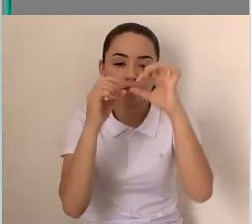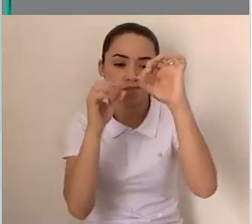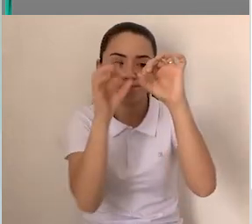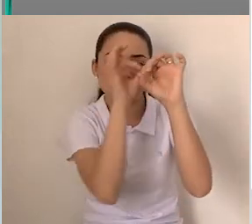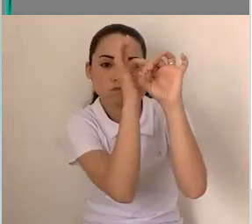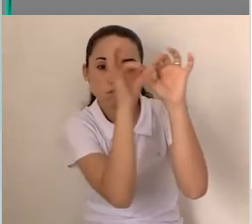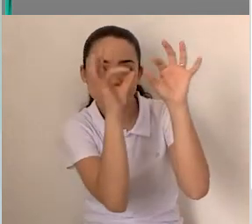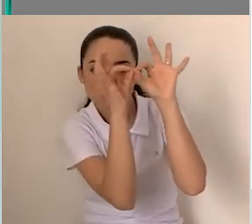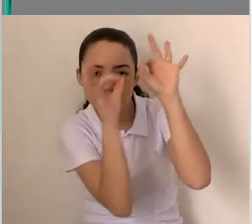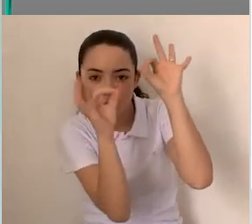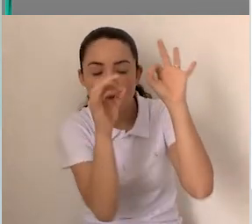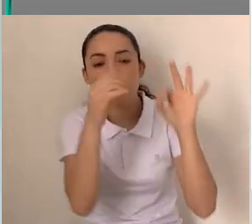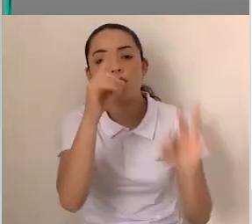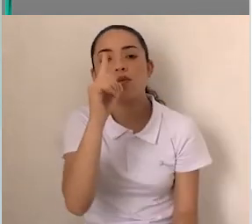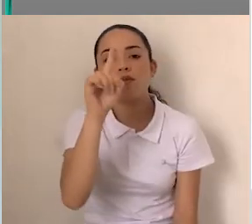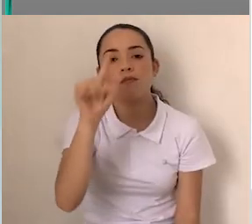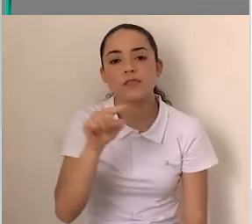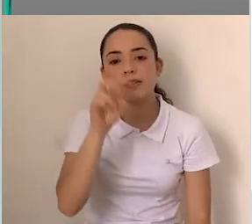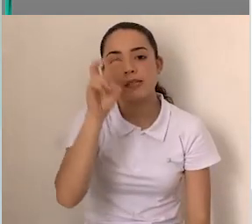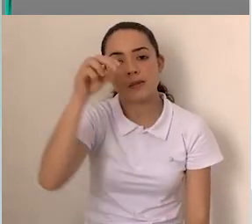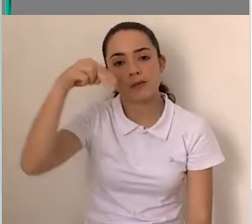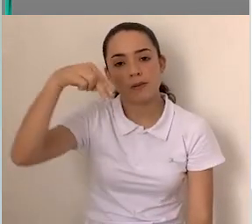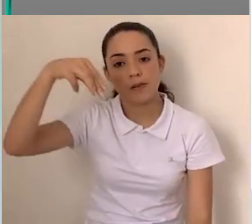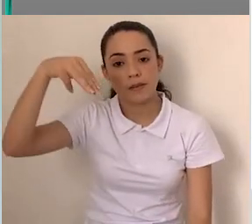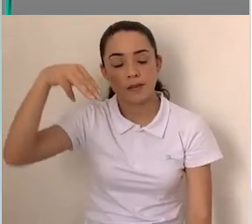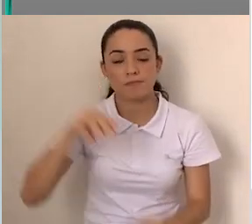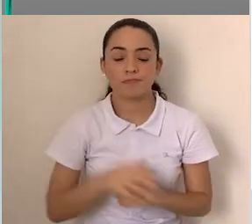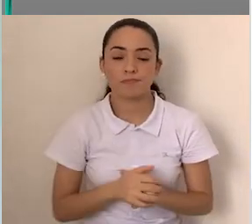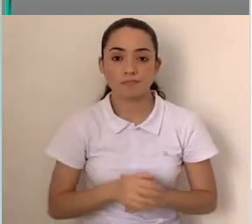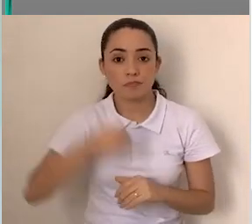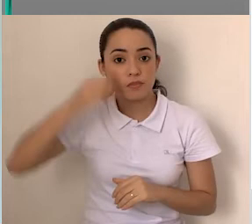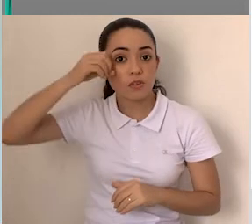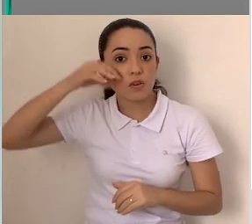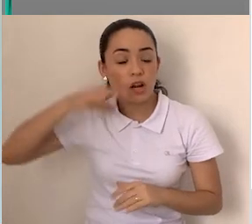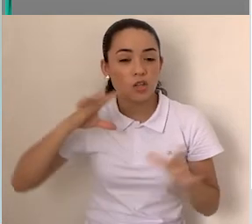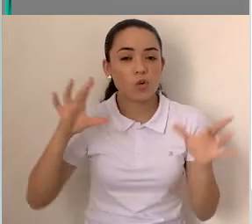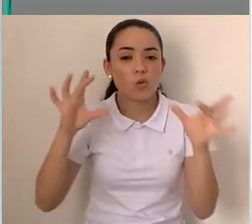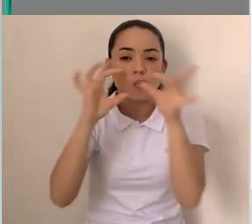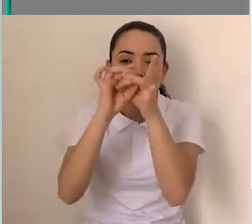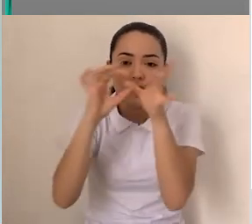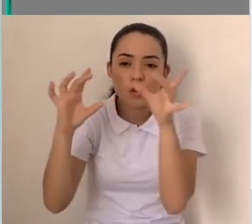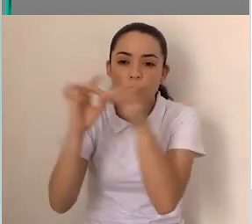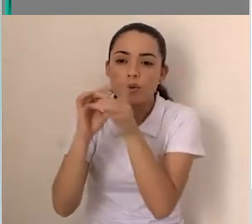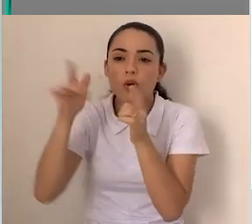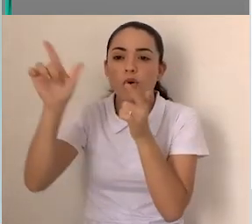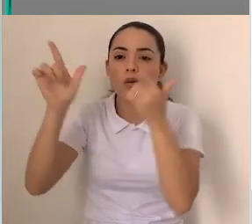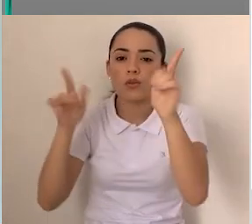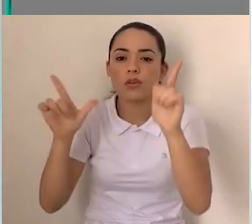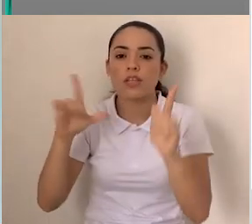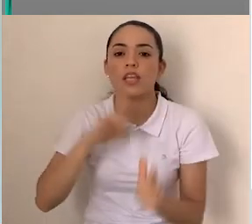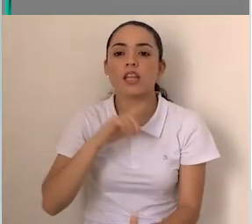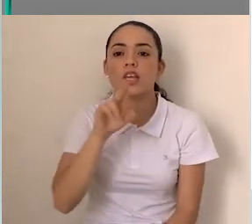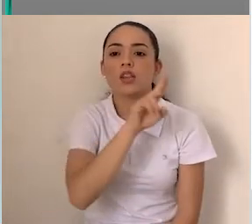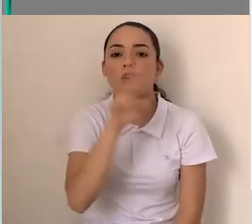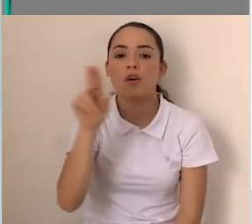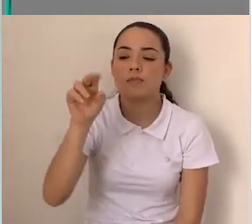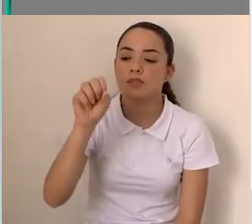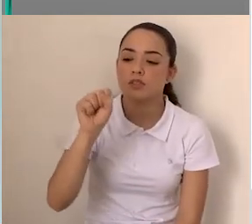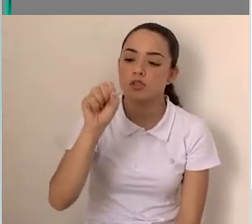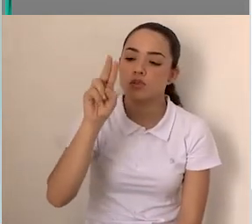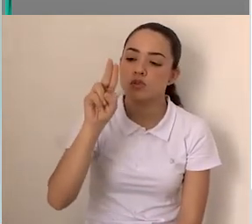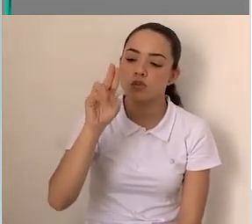nanômetros de comprimento e 1,5 nanômetros de diâmetro. O tropocolágeno une-se a outros no